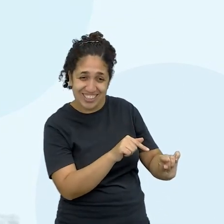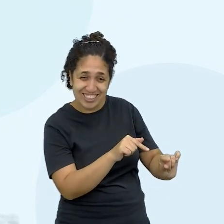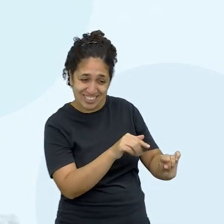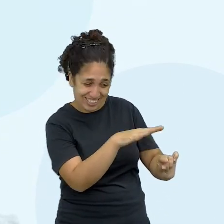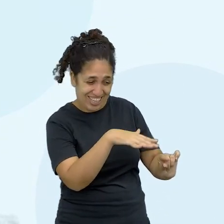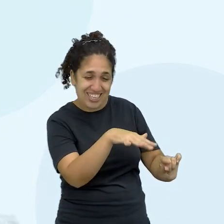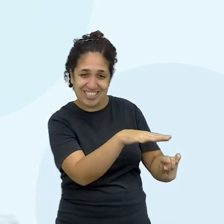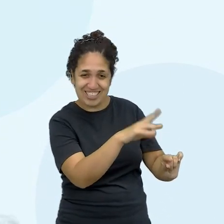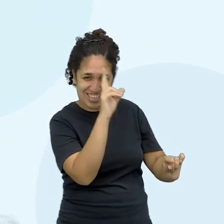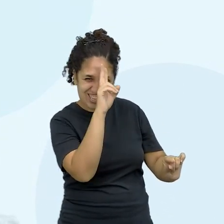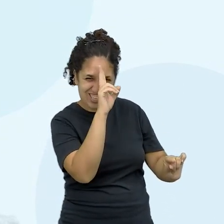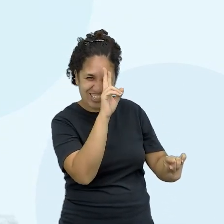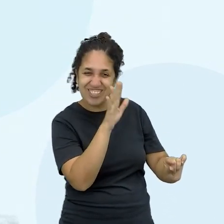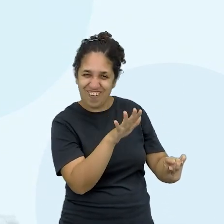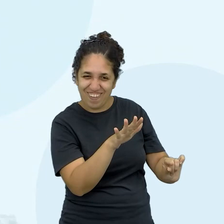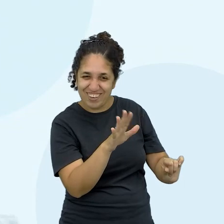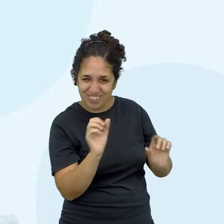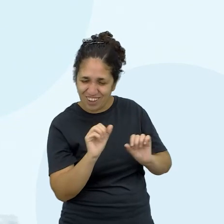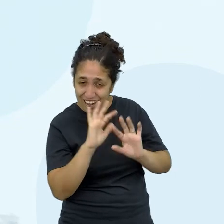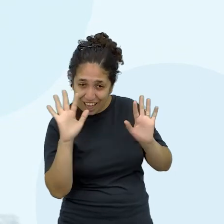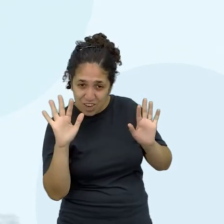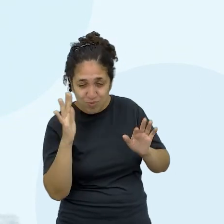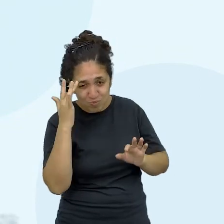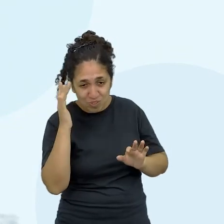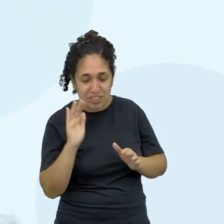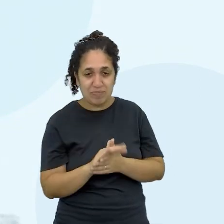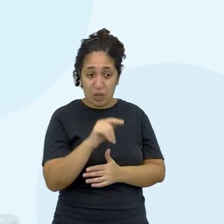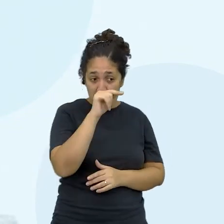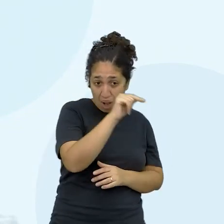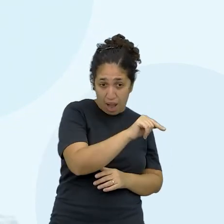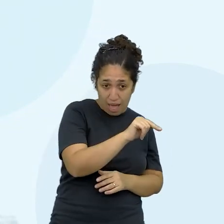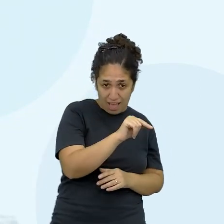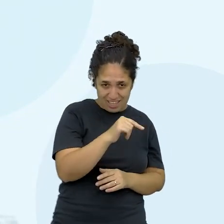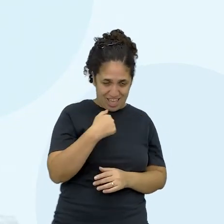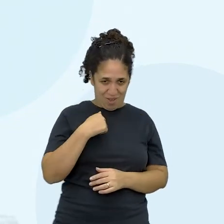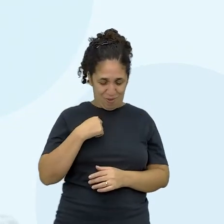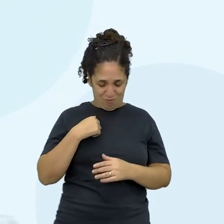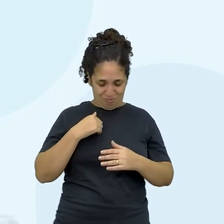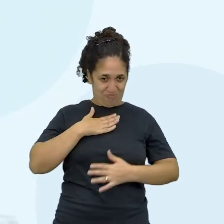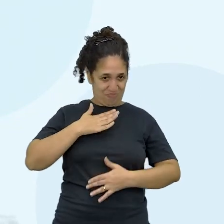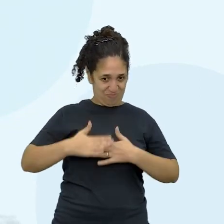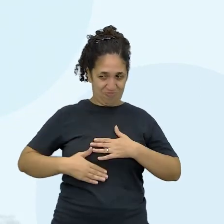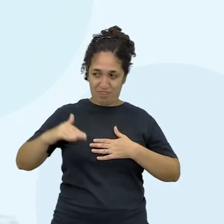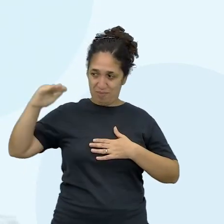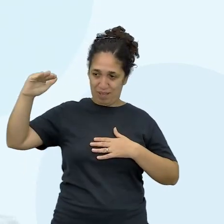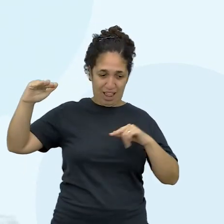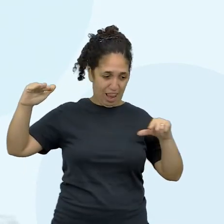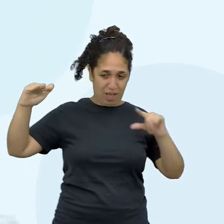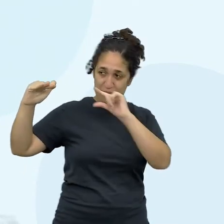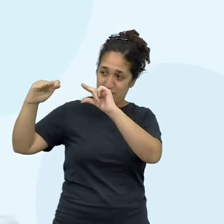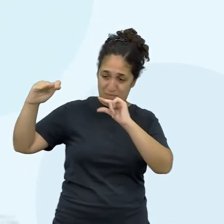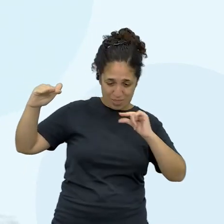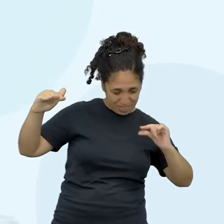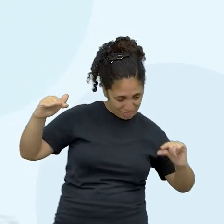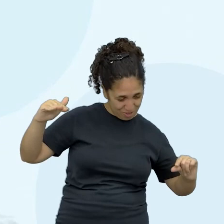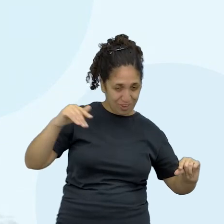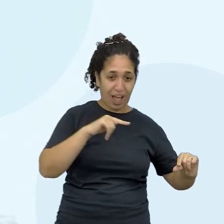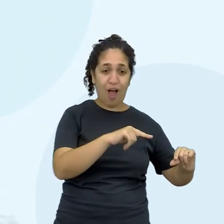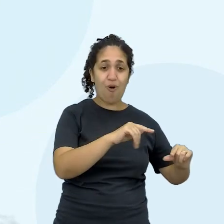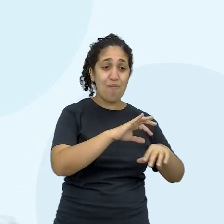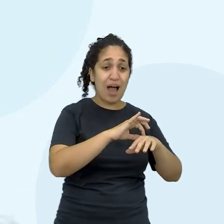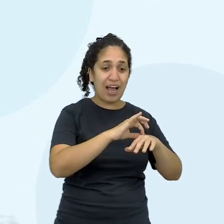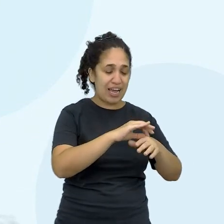nesse reino? Não sei se ficou bem claro. Uma miniatura lá de mim. Será que, se ela come um bifinho